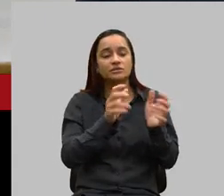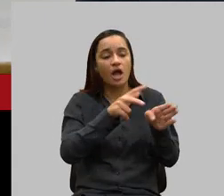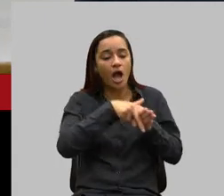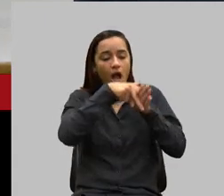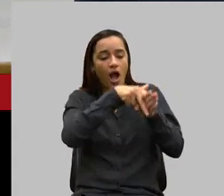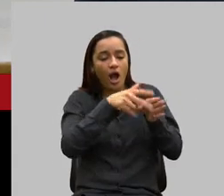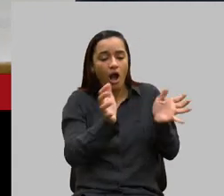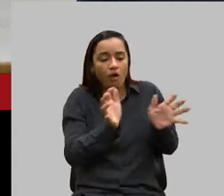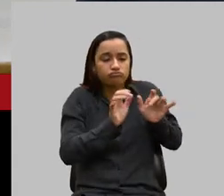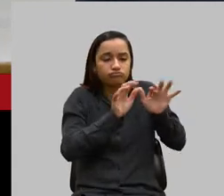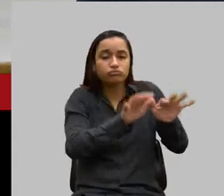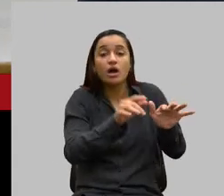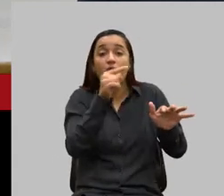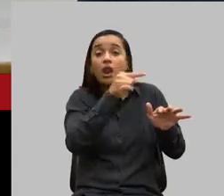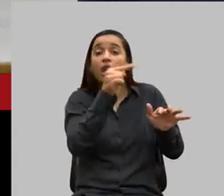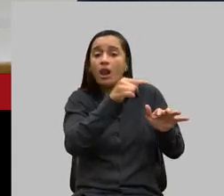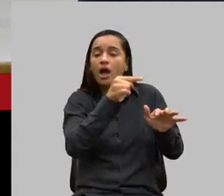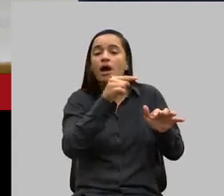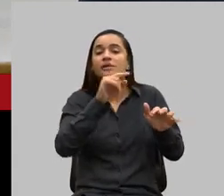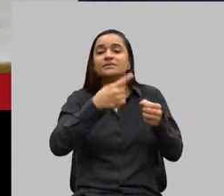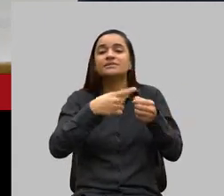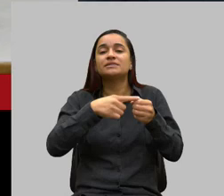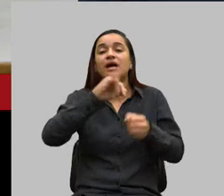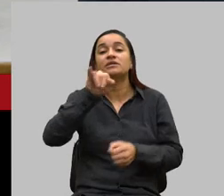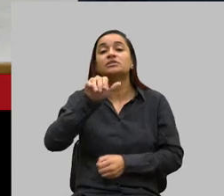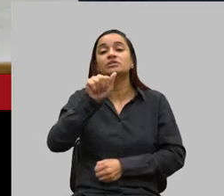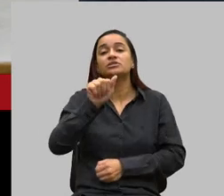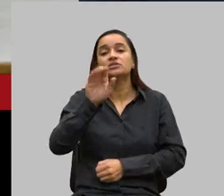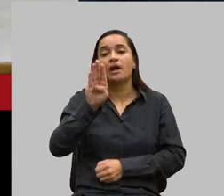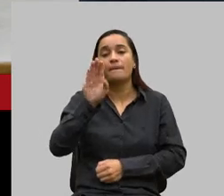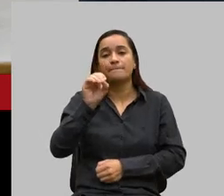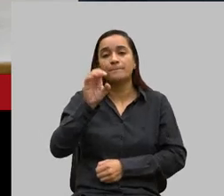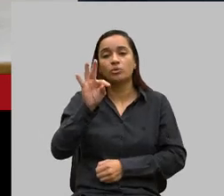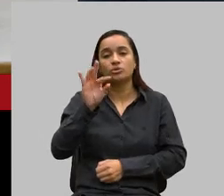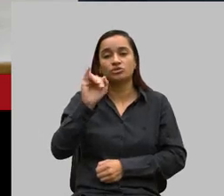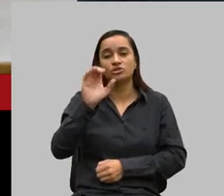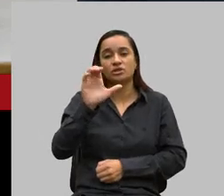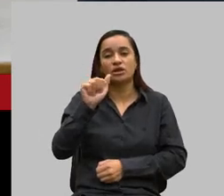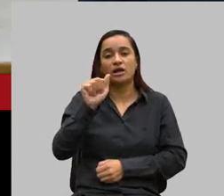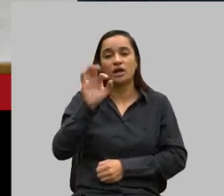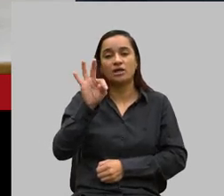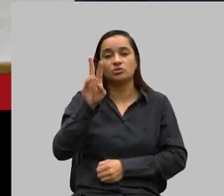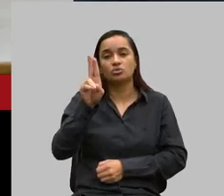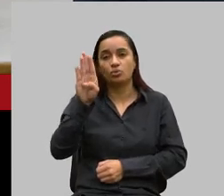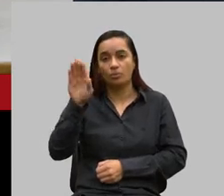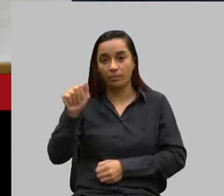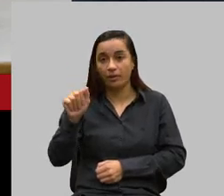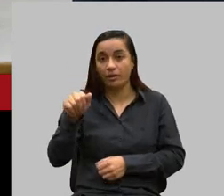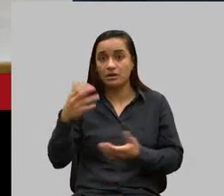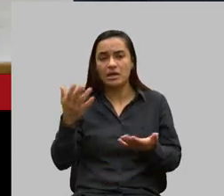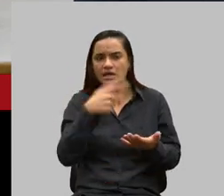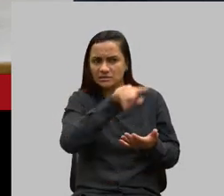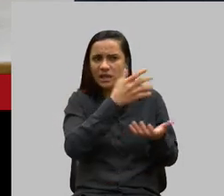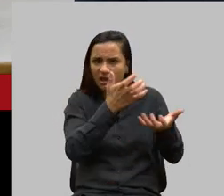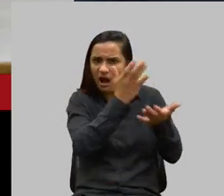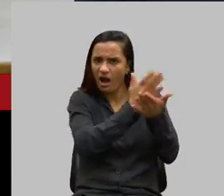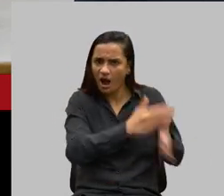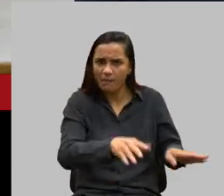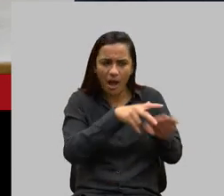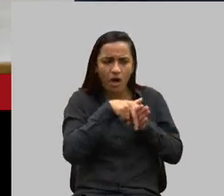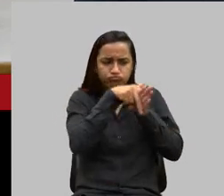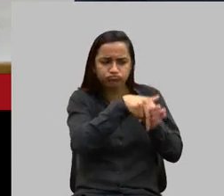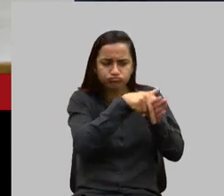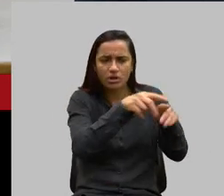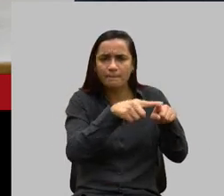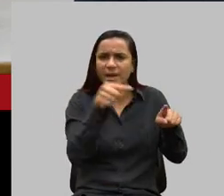em Minas Gerais então estão querendo acabar com a vaquejada querendo acabar com a cavalgada eu acredit dito que Minas Gerais isso aí gera